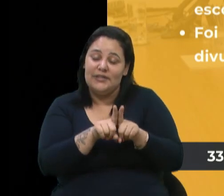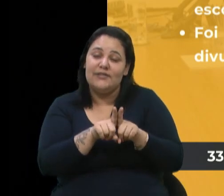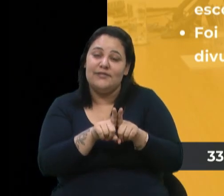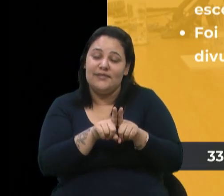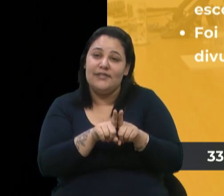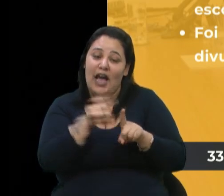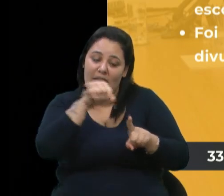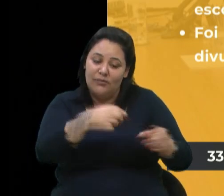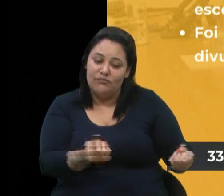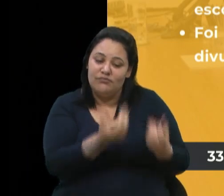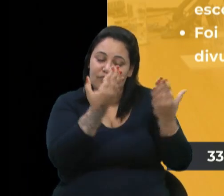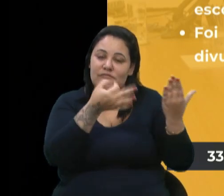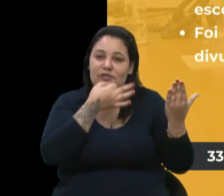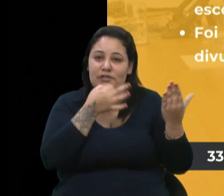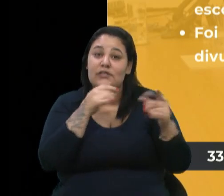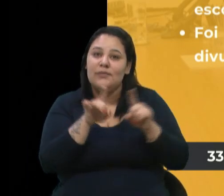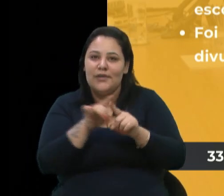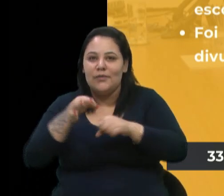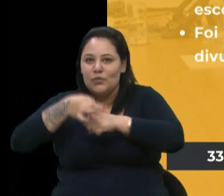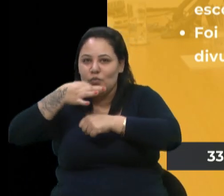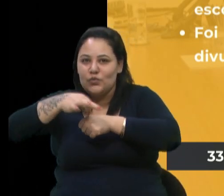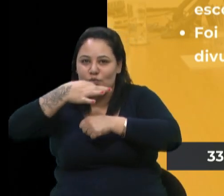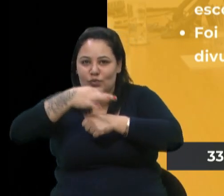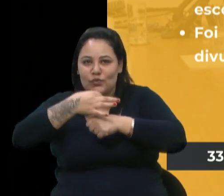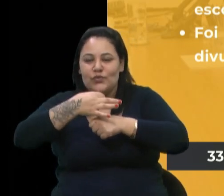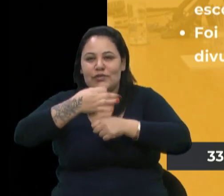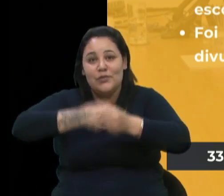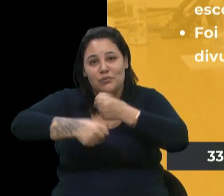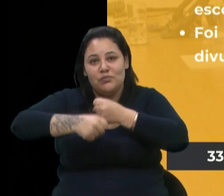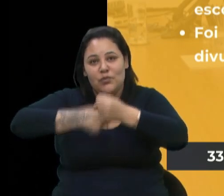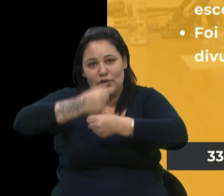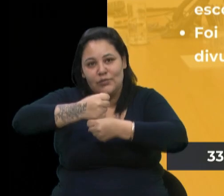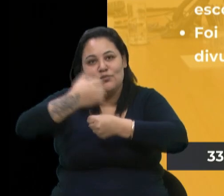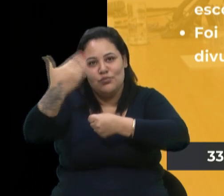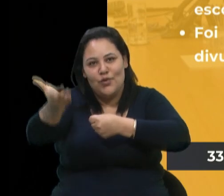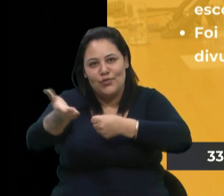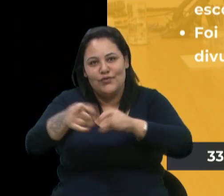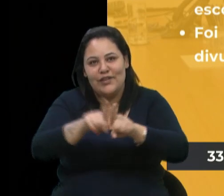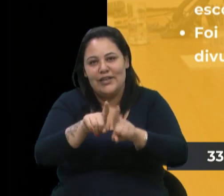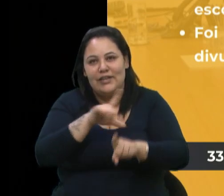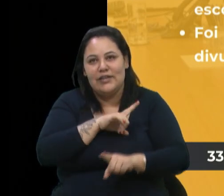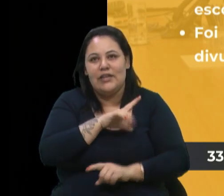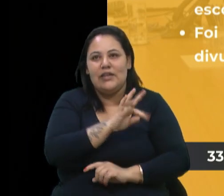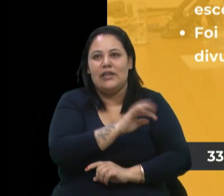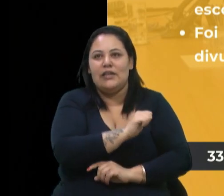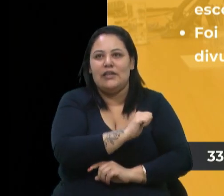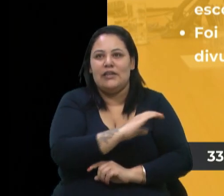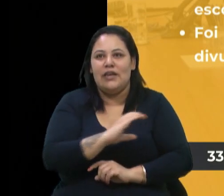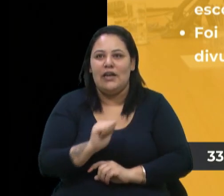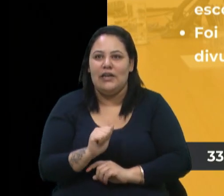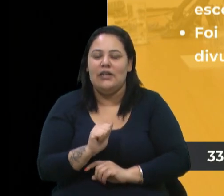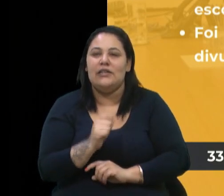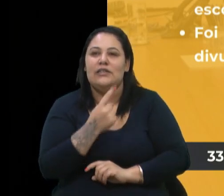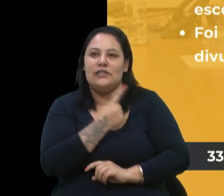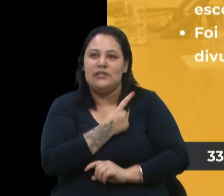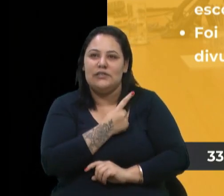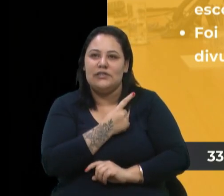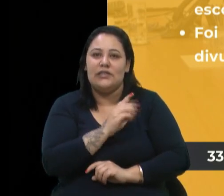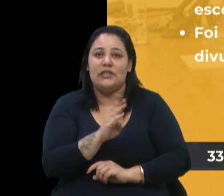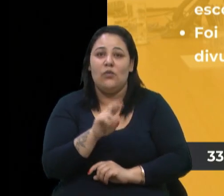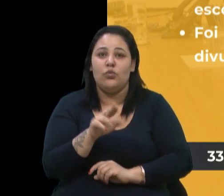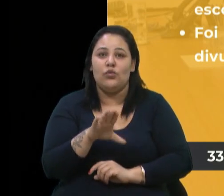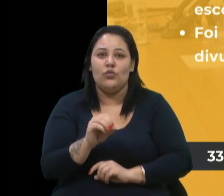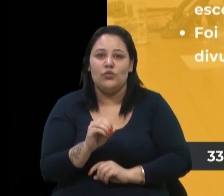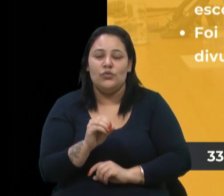vem. E esse é o diretor-presidente da SP Obras, o Taka Yamauchi, e esse é o Bruno Gabriel,